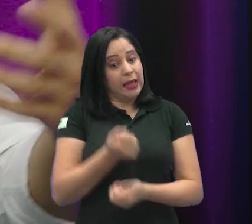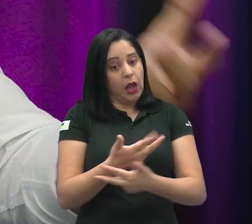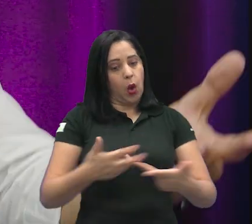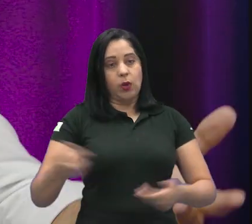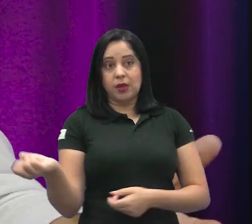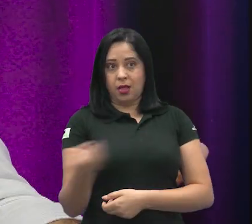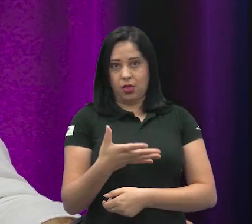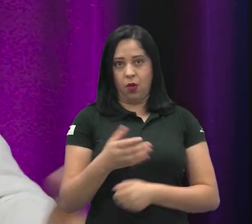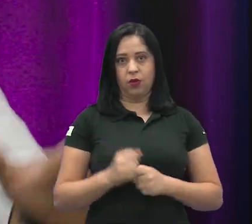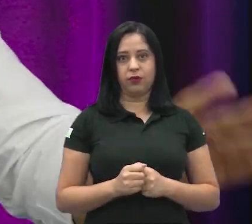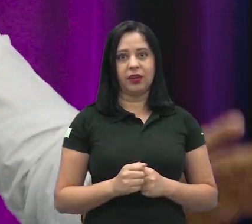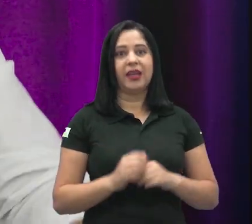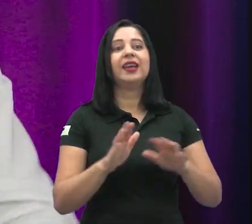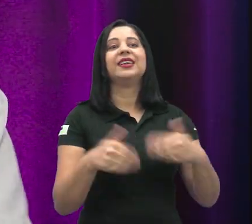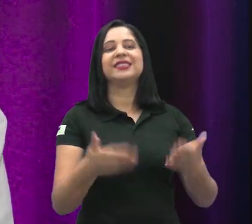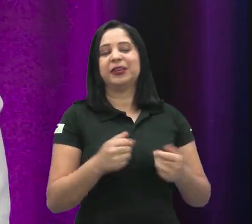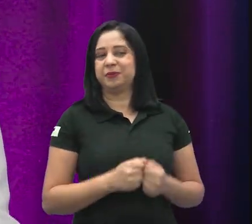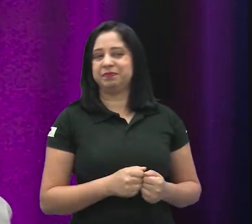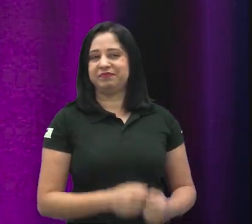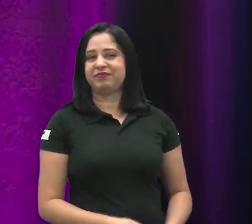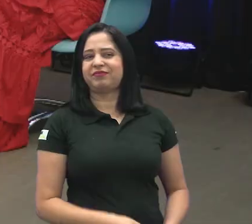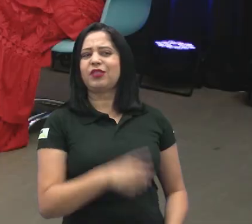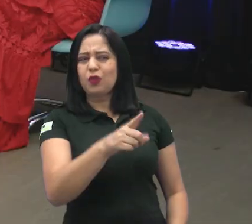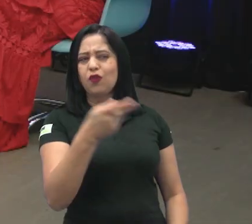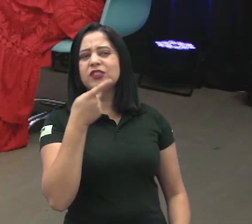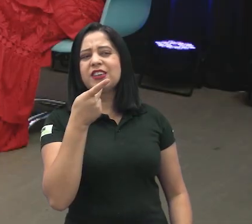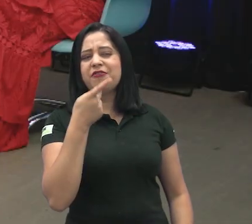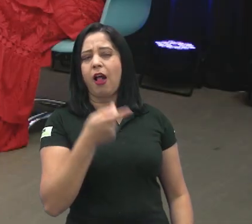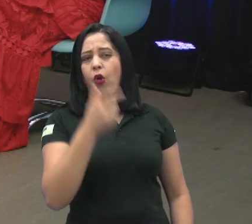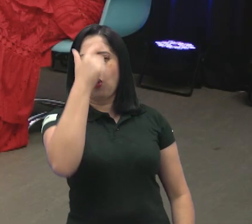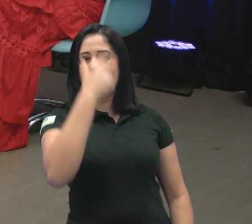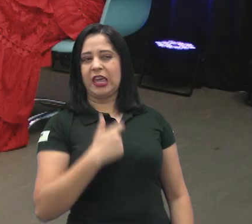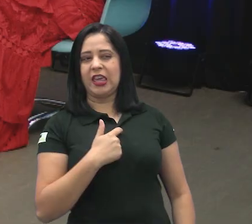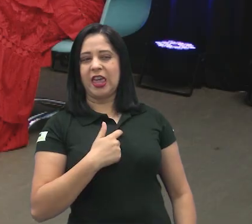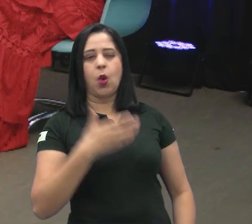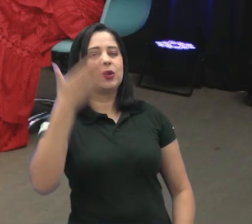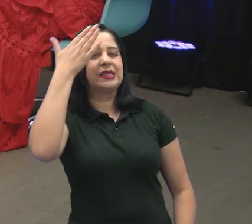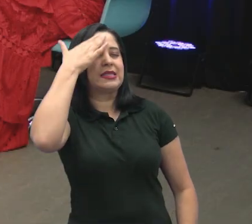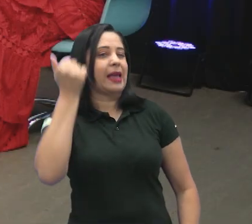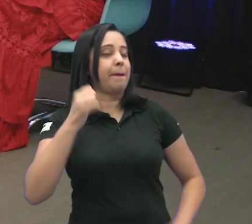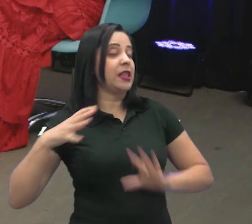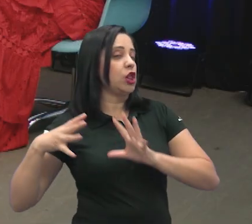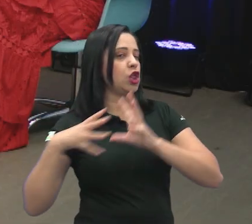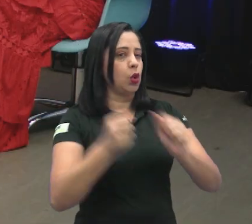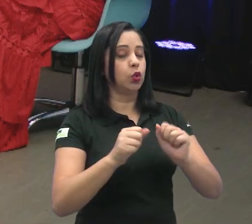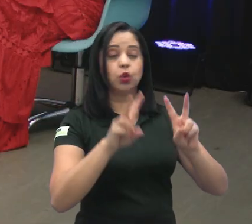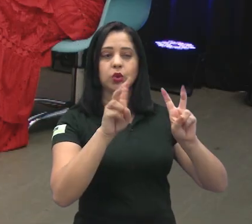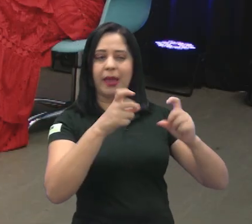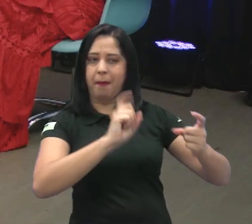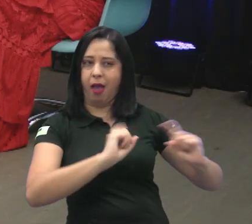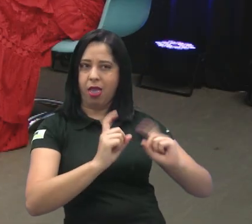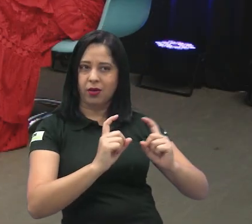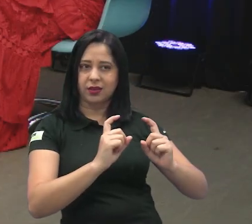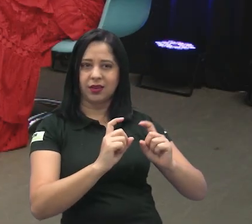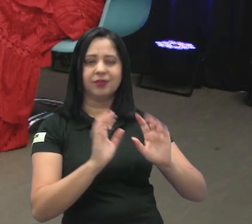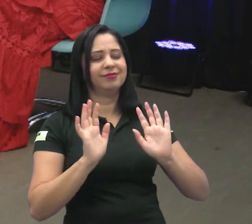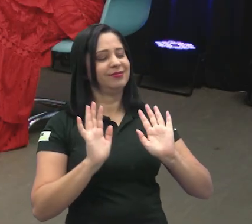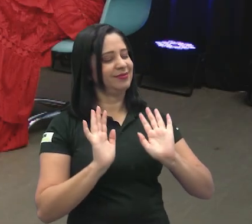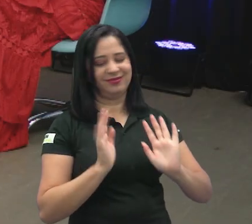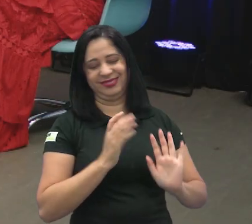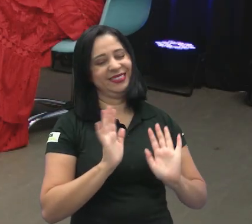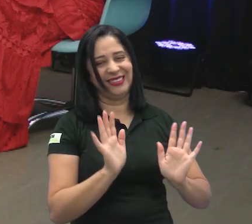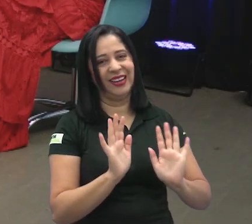Ele domina as sessões. Queria dominar. Nesse tempo todo eu queria muito dominar, mas é um aprendizado. Eu acho que trabalhar com